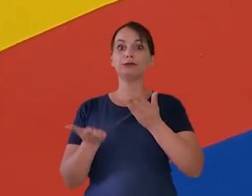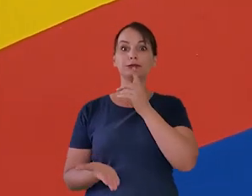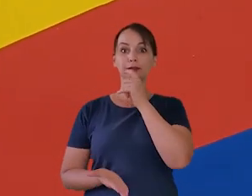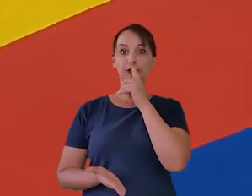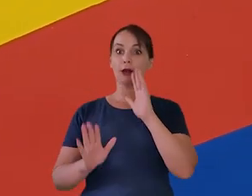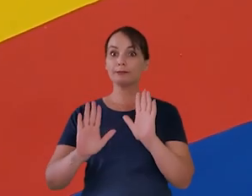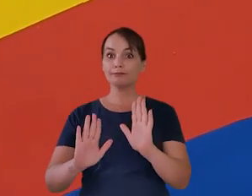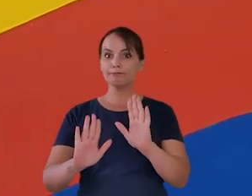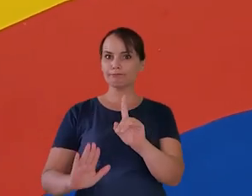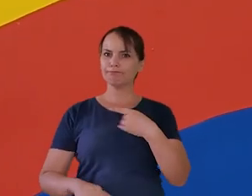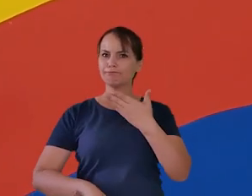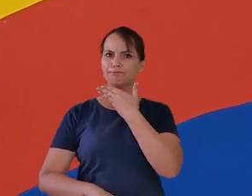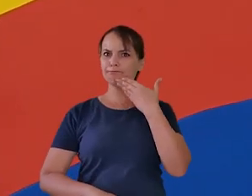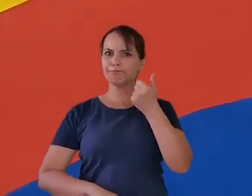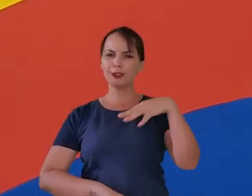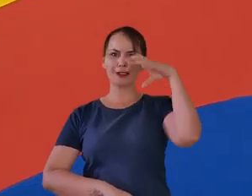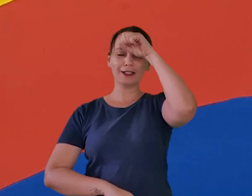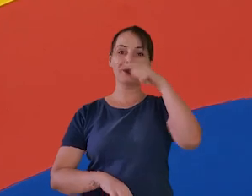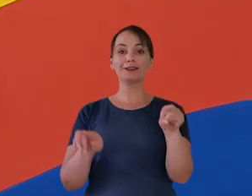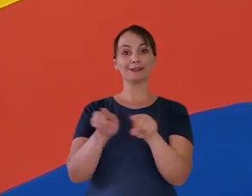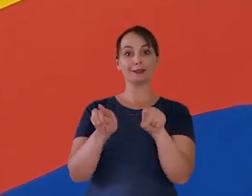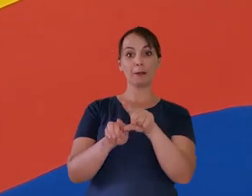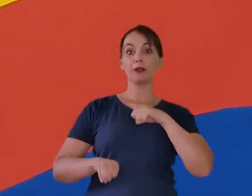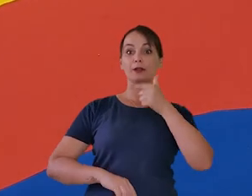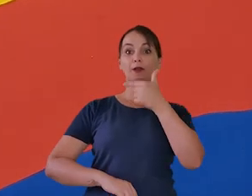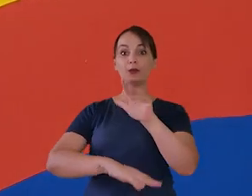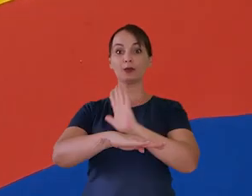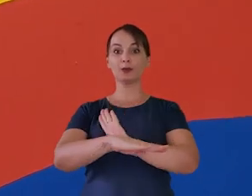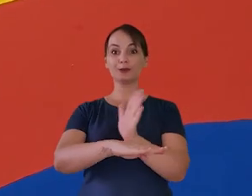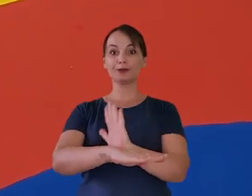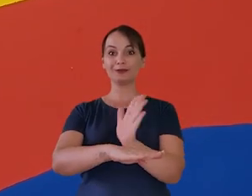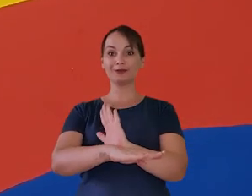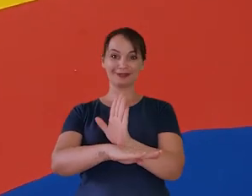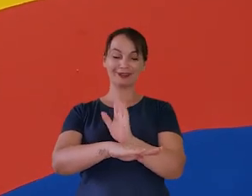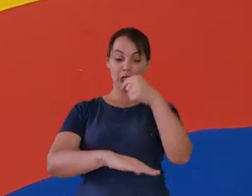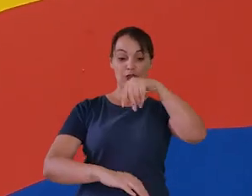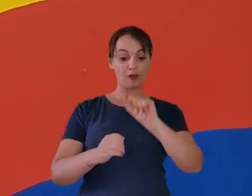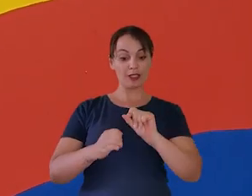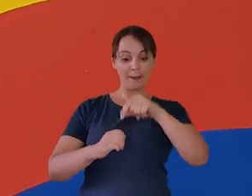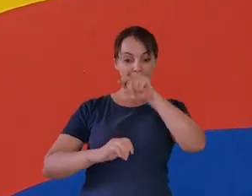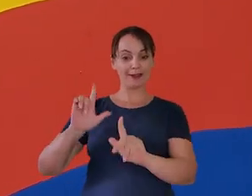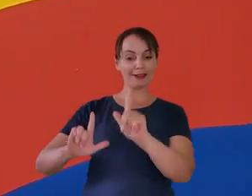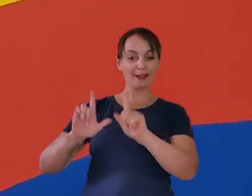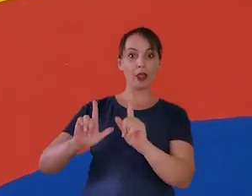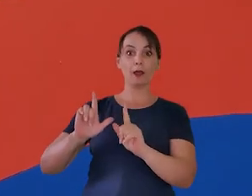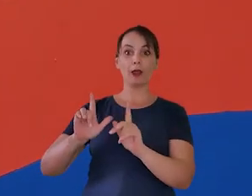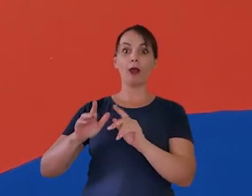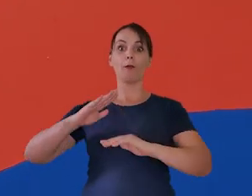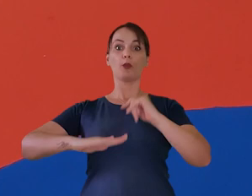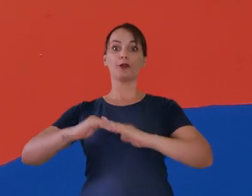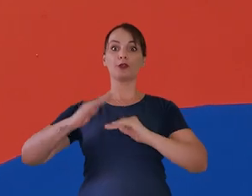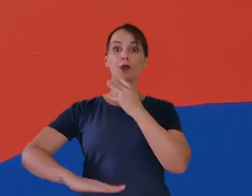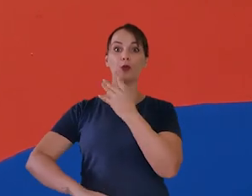Mas, para fortalecer o seu conhecimento, nós também temos um vídeo que nós fizemos aqui no programa